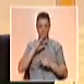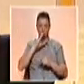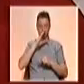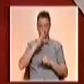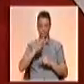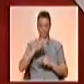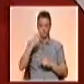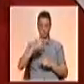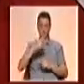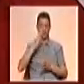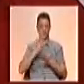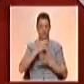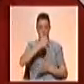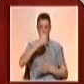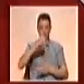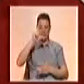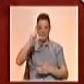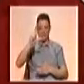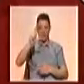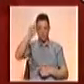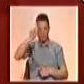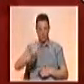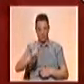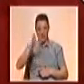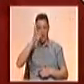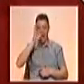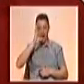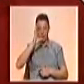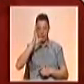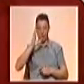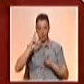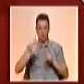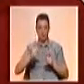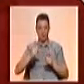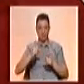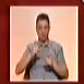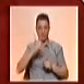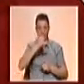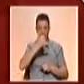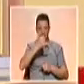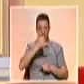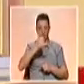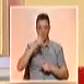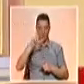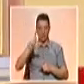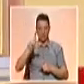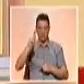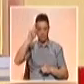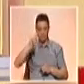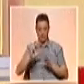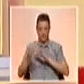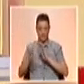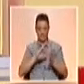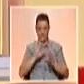que bastariam 50 litros de água por dia. 20% para 20 litros para a higiene diária. Então são 125 a mais. Exatamente.